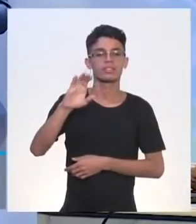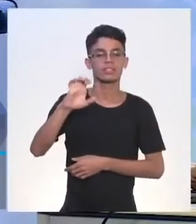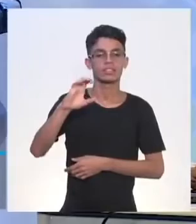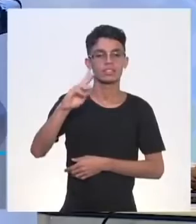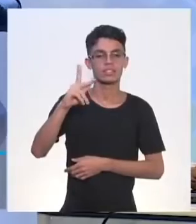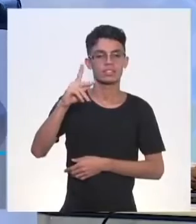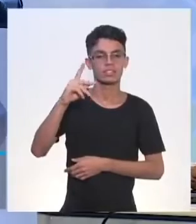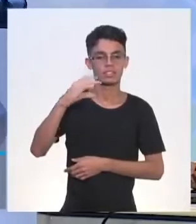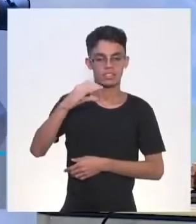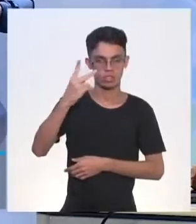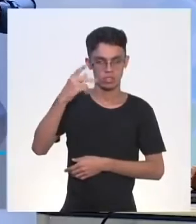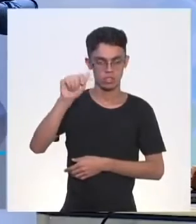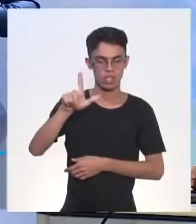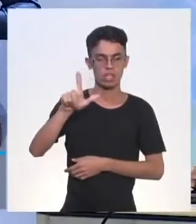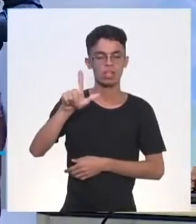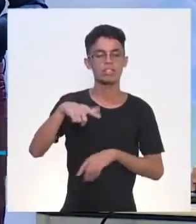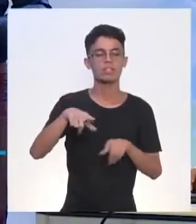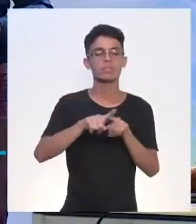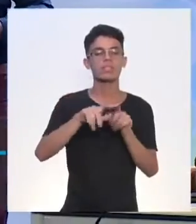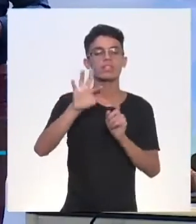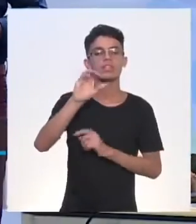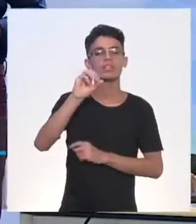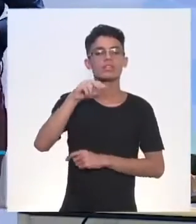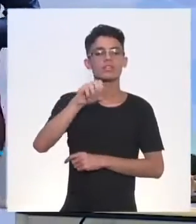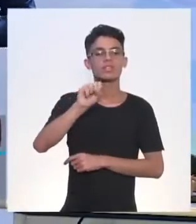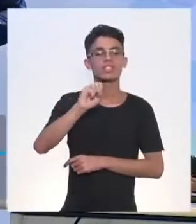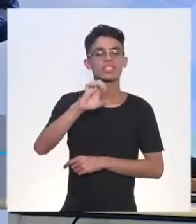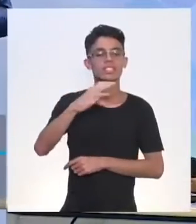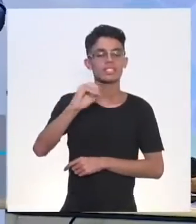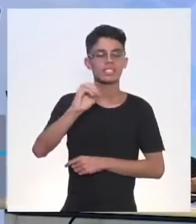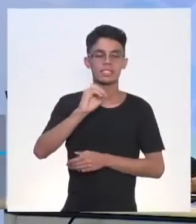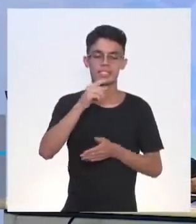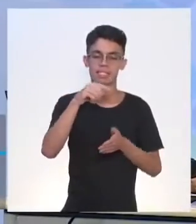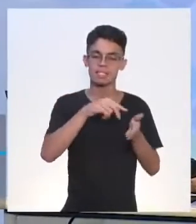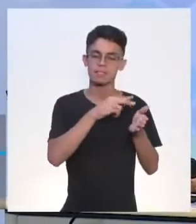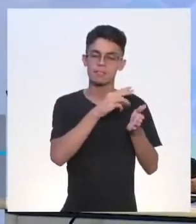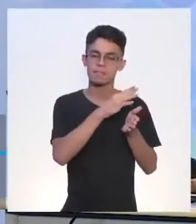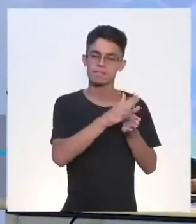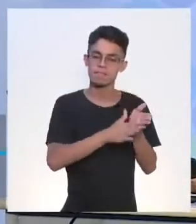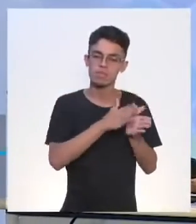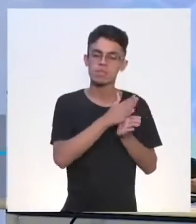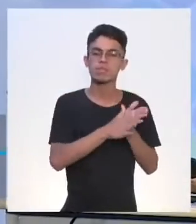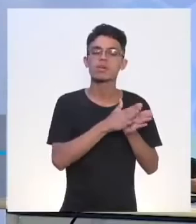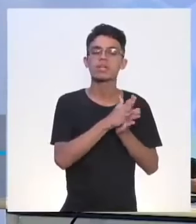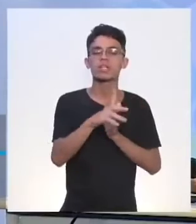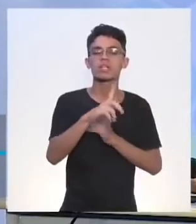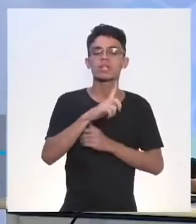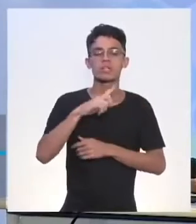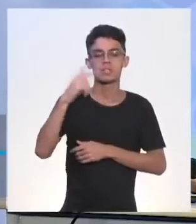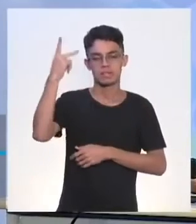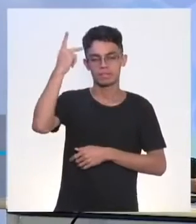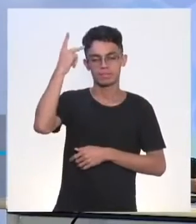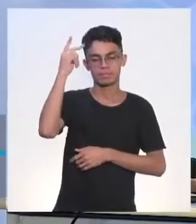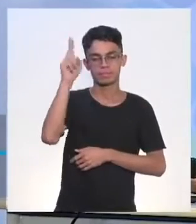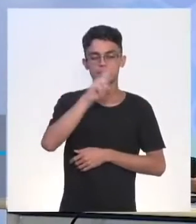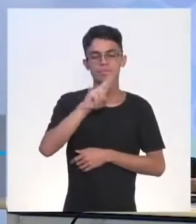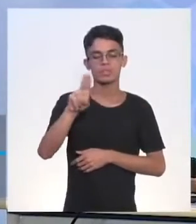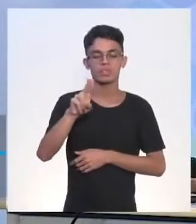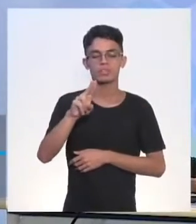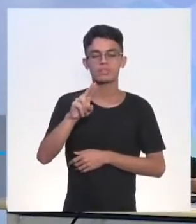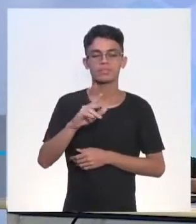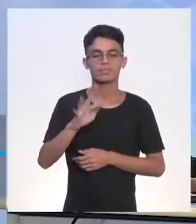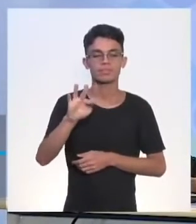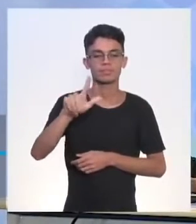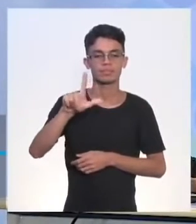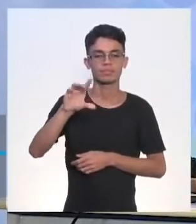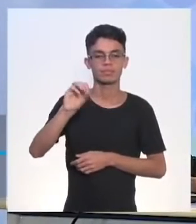Fonseca. Inclusive a estação de metrô aqui de São Paulo tem esse nome. Também aí o Floriano Peixoto, esses dois militares